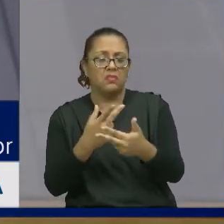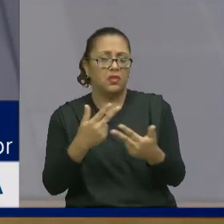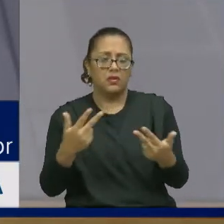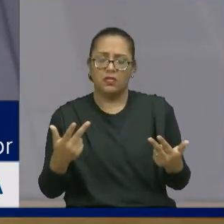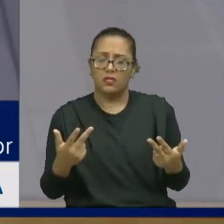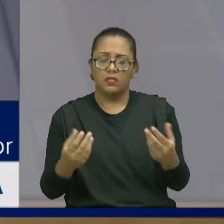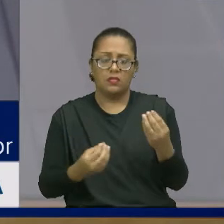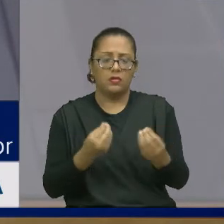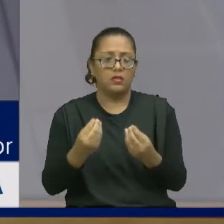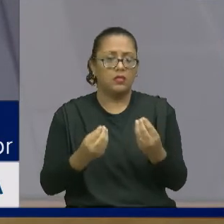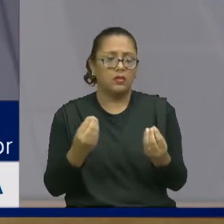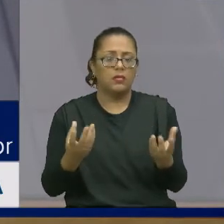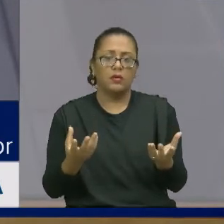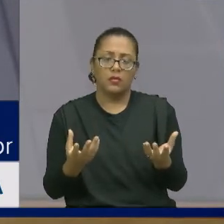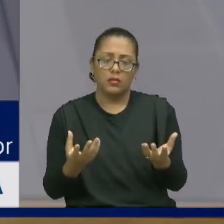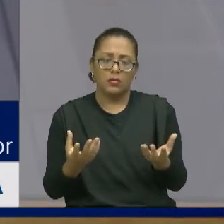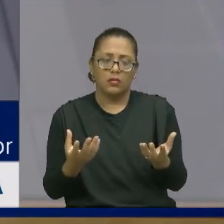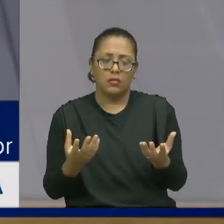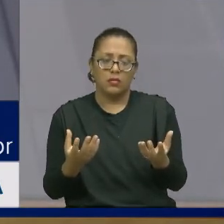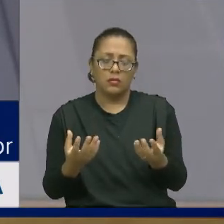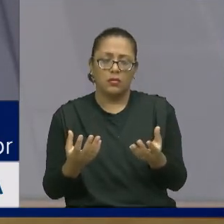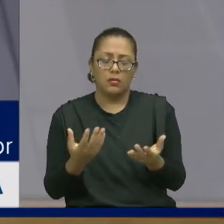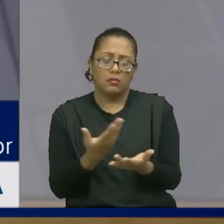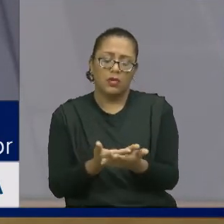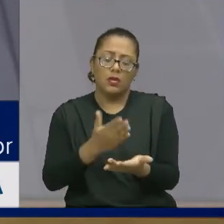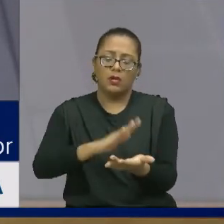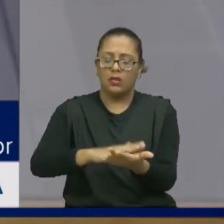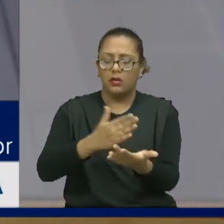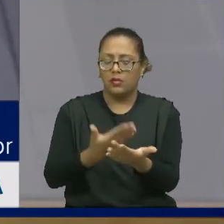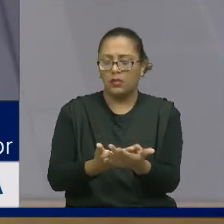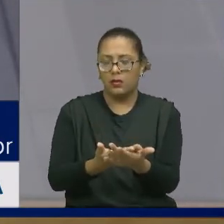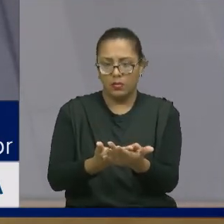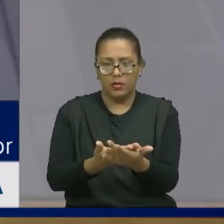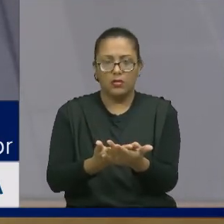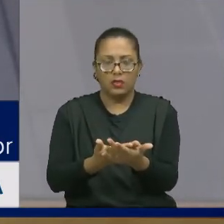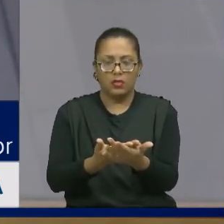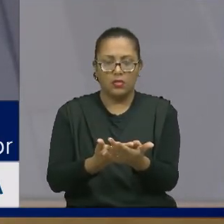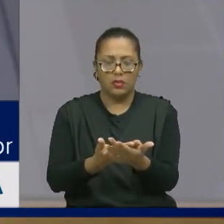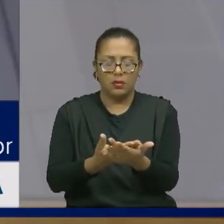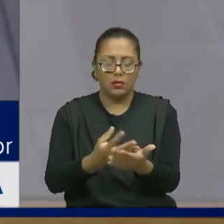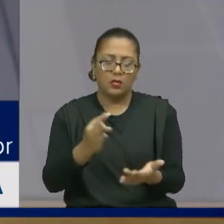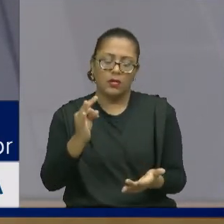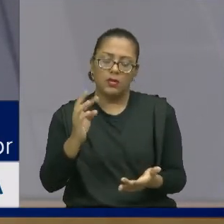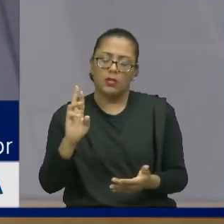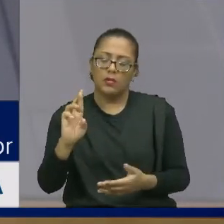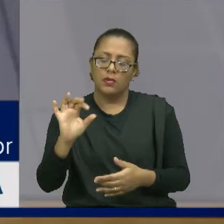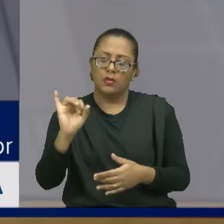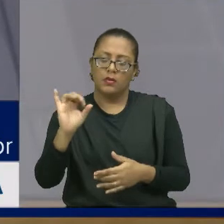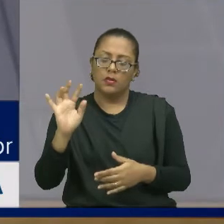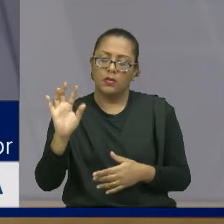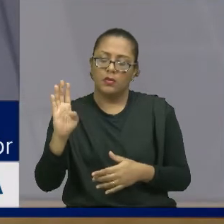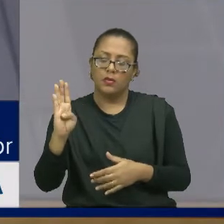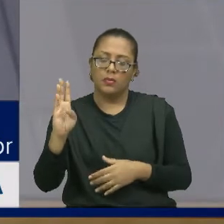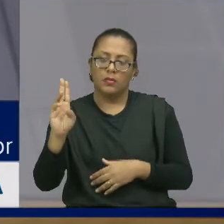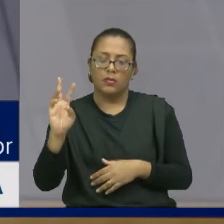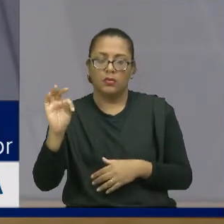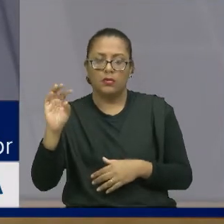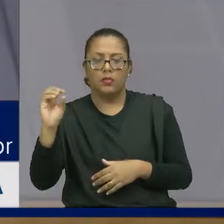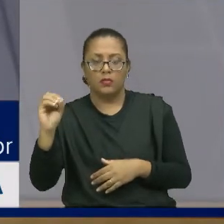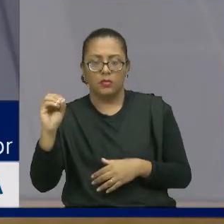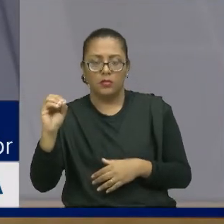do ponto e vírgula entre as palavras tributo e aplicação. Fiz uma emenda sobre